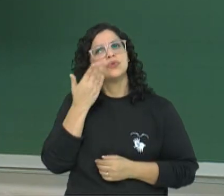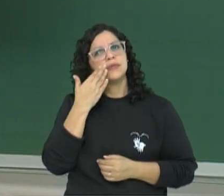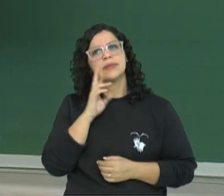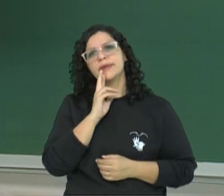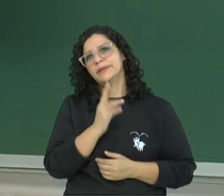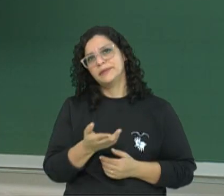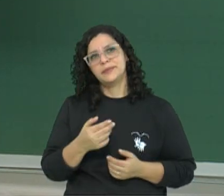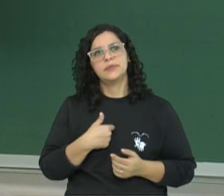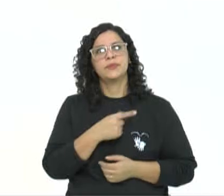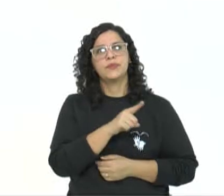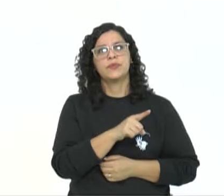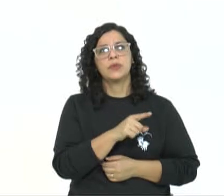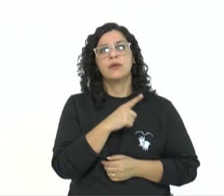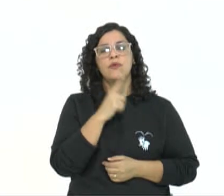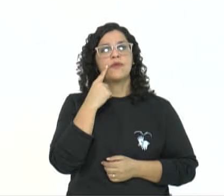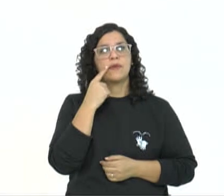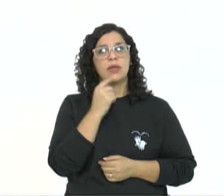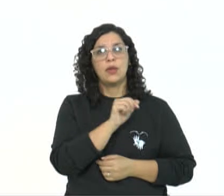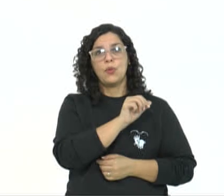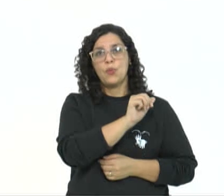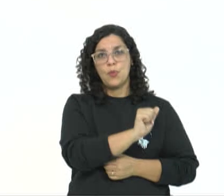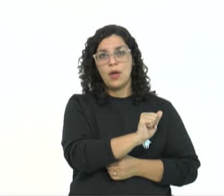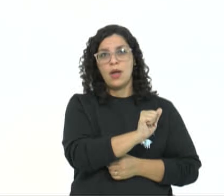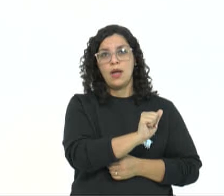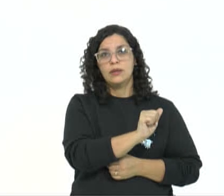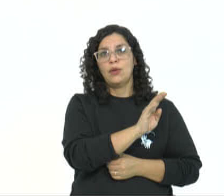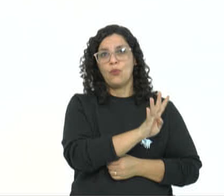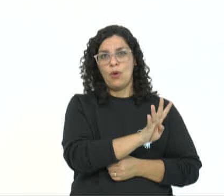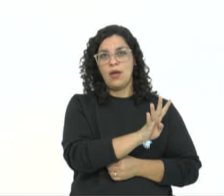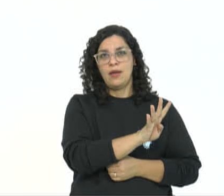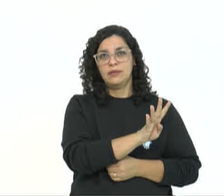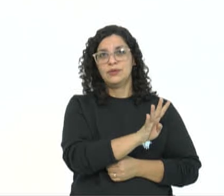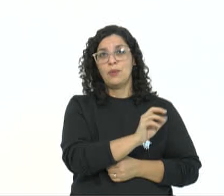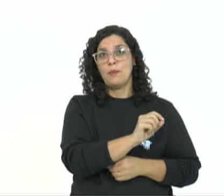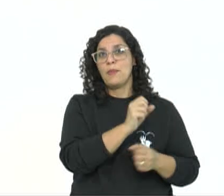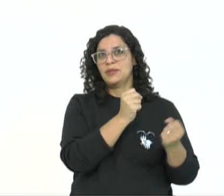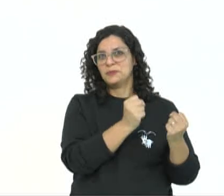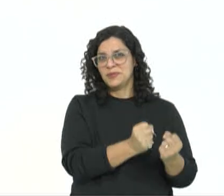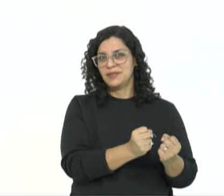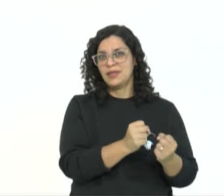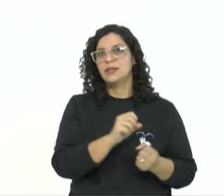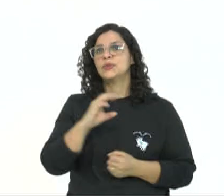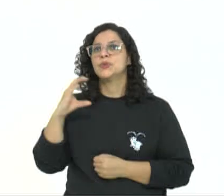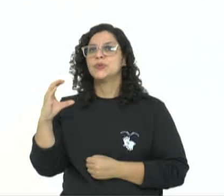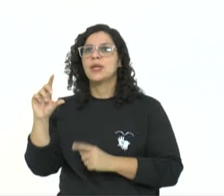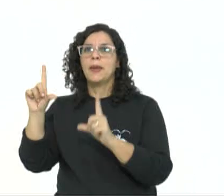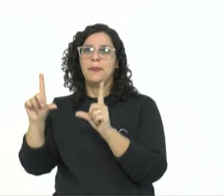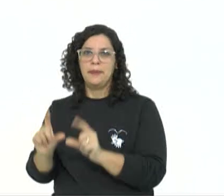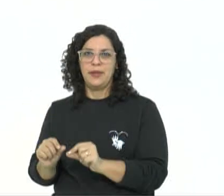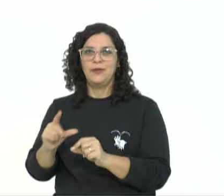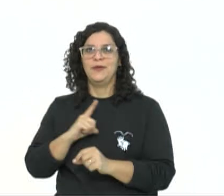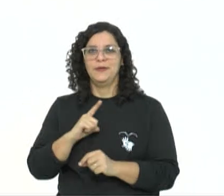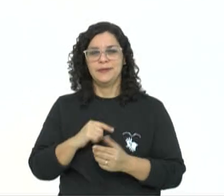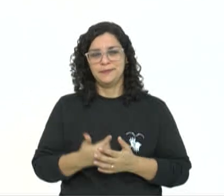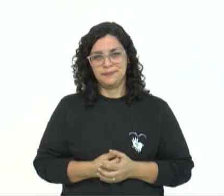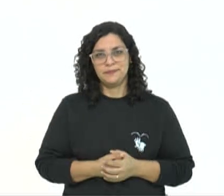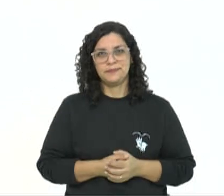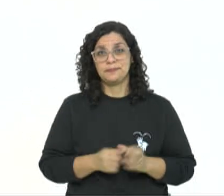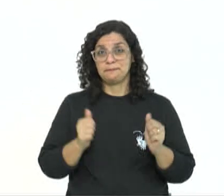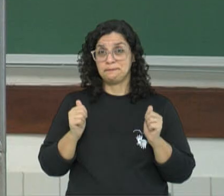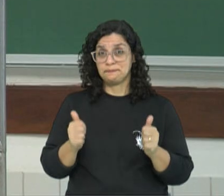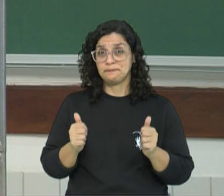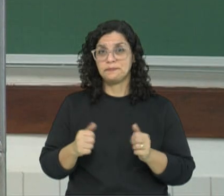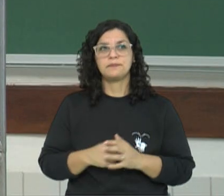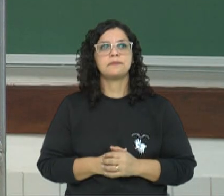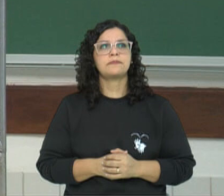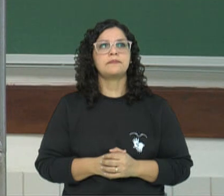matar a resposta. Eu já vou ver que o cubo A tem a maior massa específica e o cubo C tem a menor. Beleza,